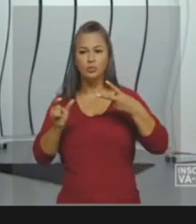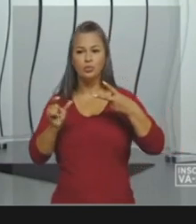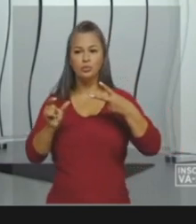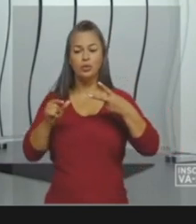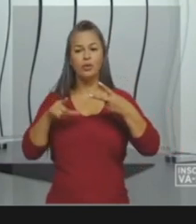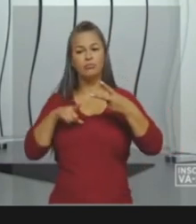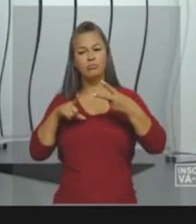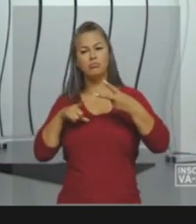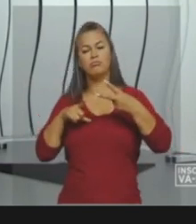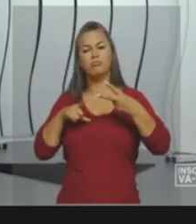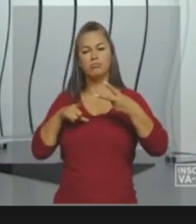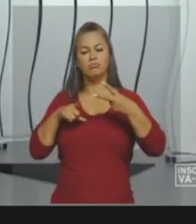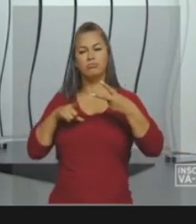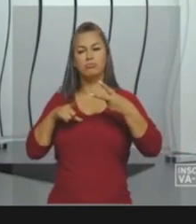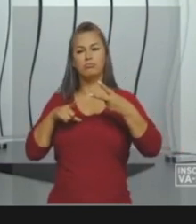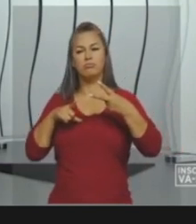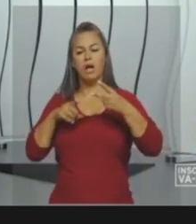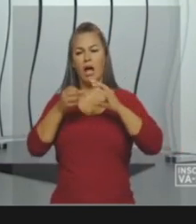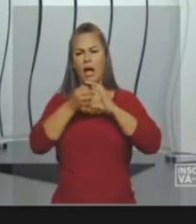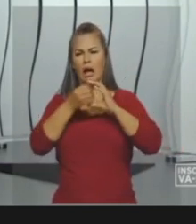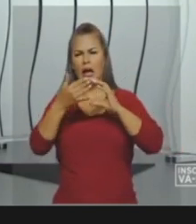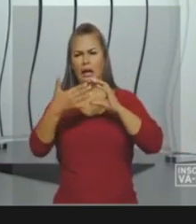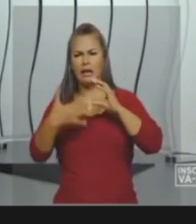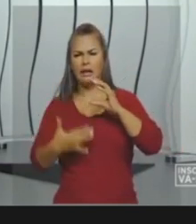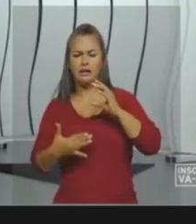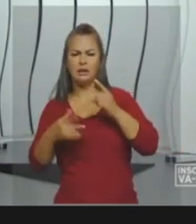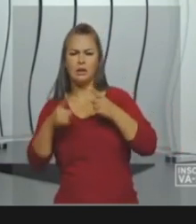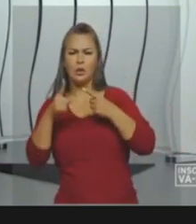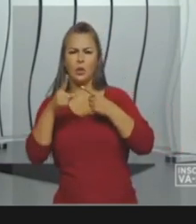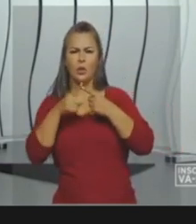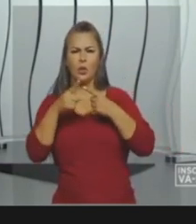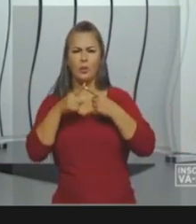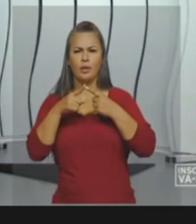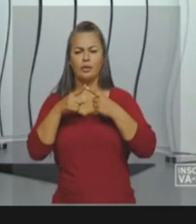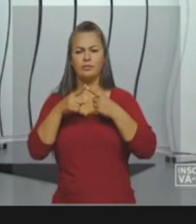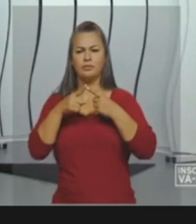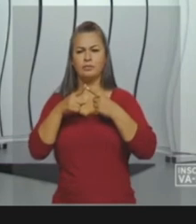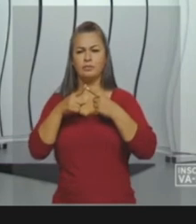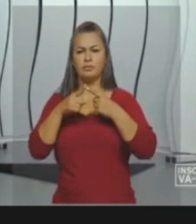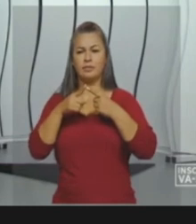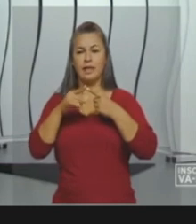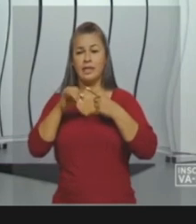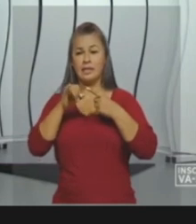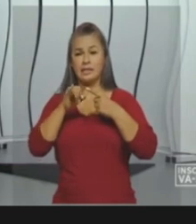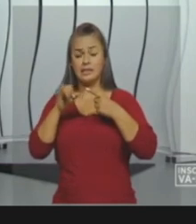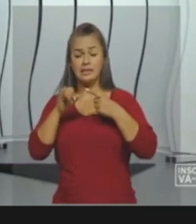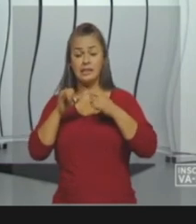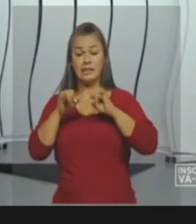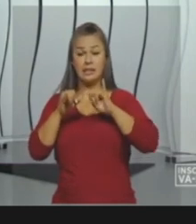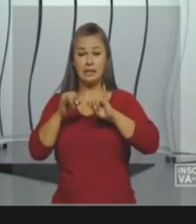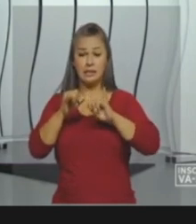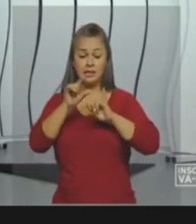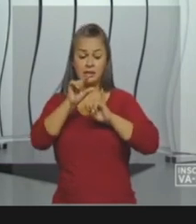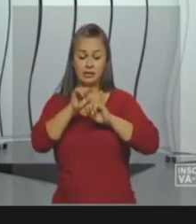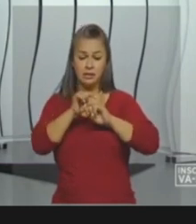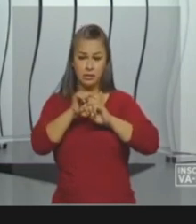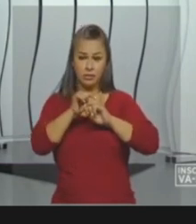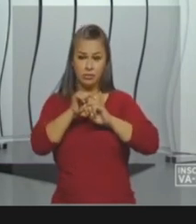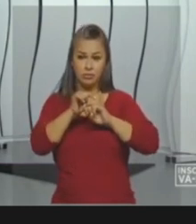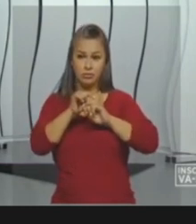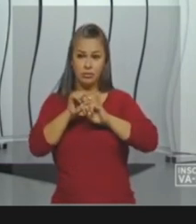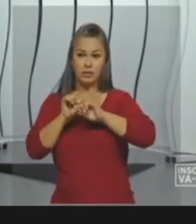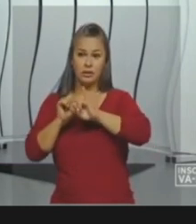características, que tem a ver com o tipo sanguíneo, com o sistema BO, só se for Izinho e Izinho, que